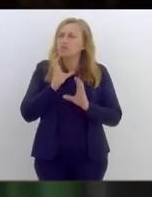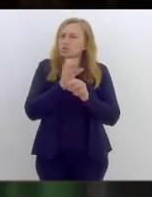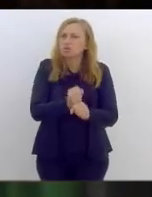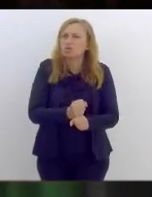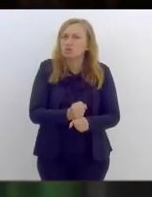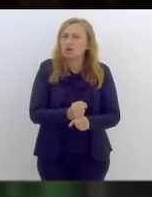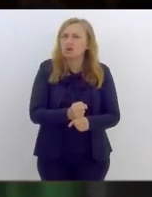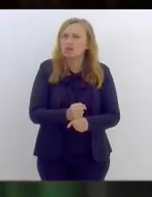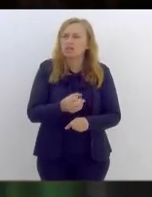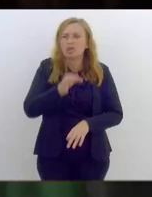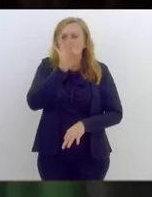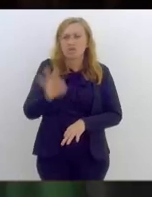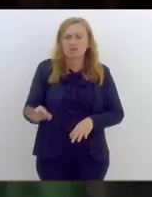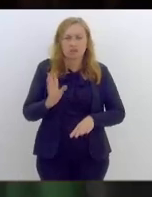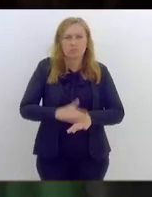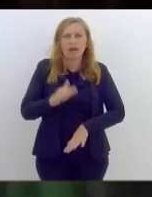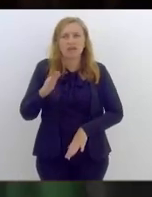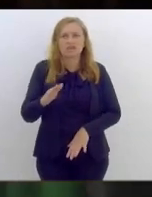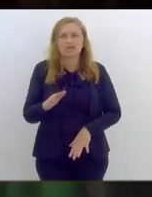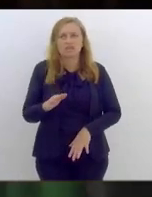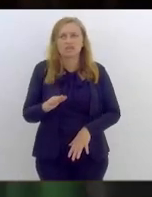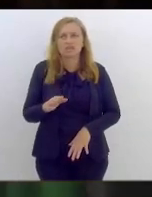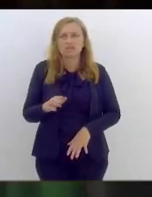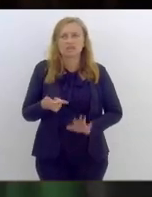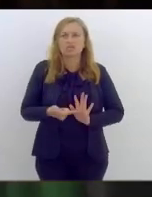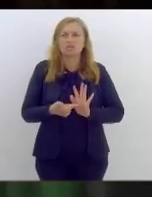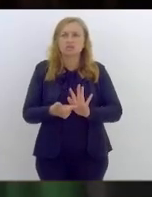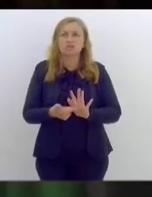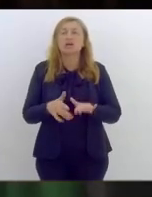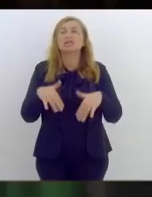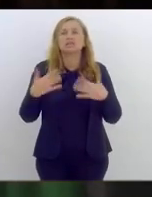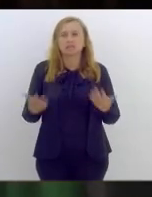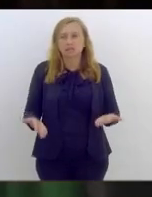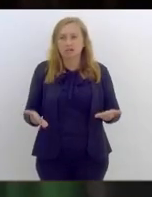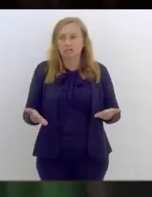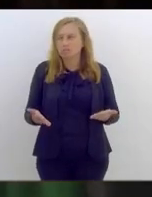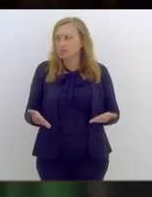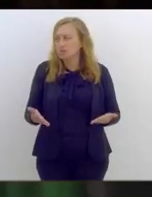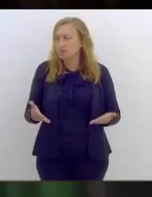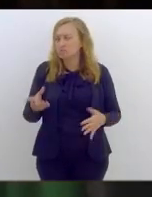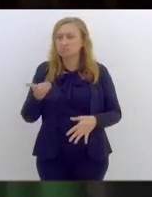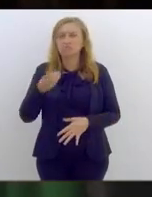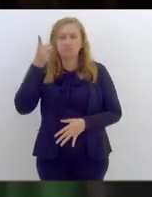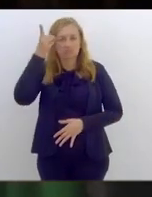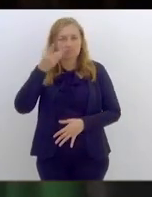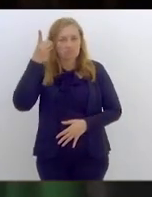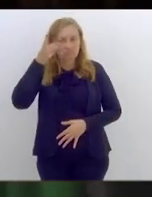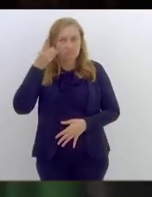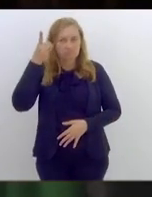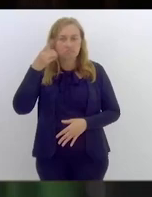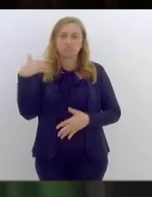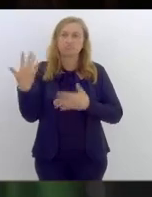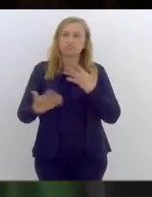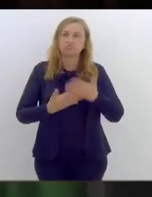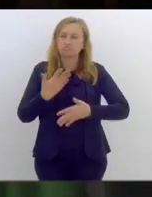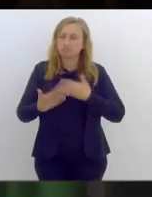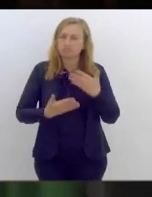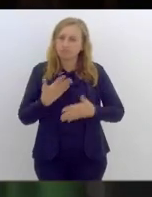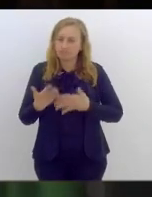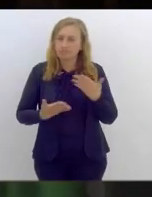percentual deveria ser muito mais, né, nessa amostragem. Então, deputada, com maior alegria